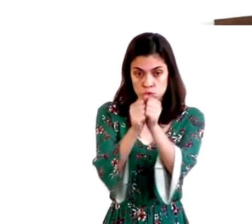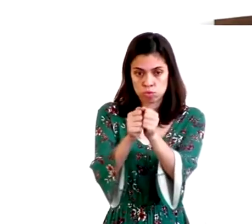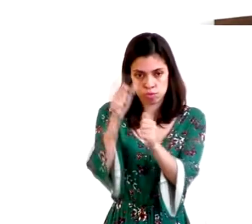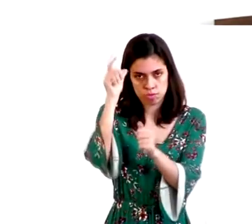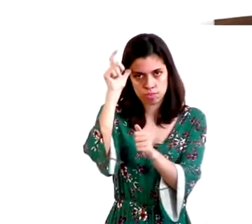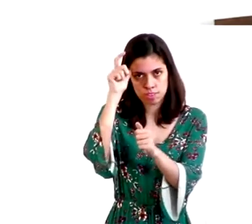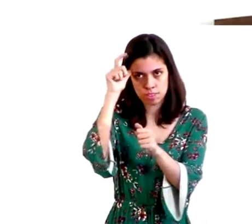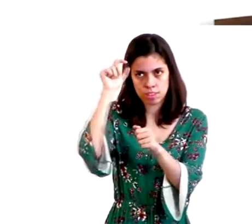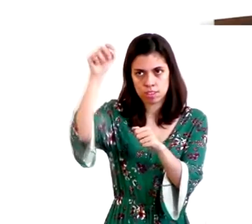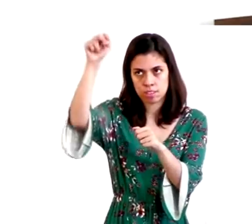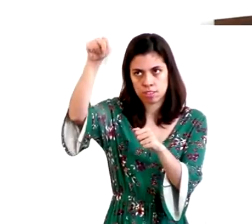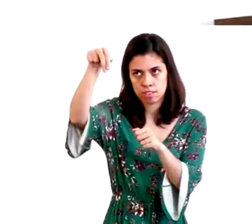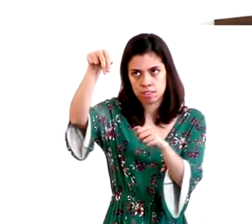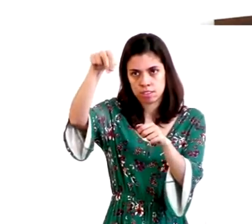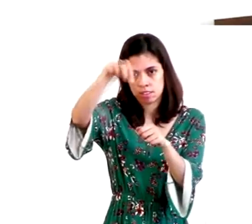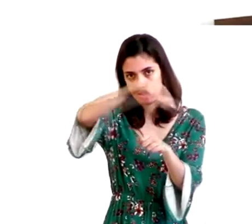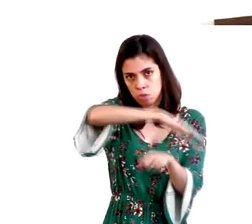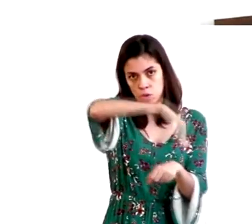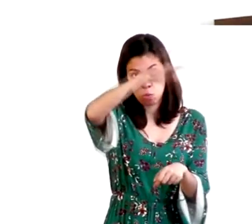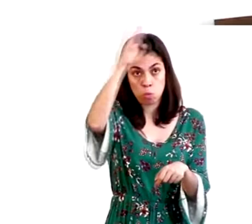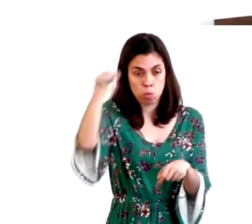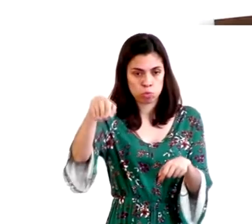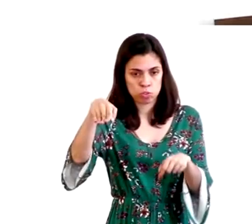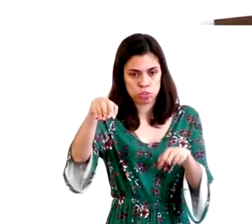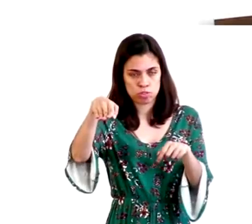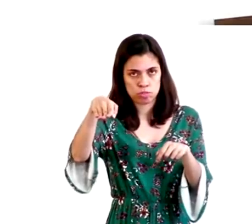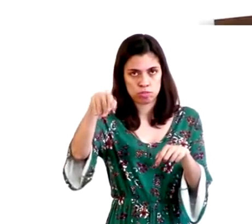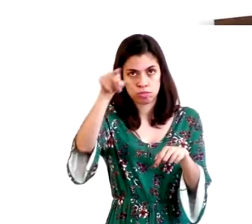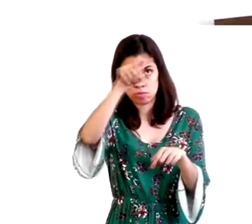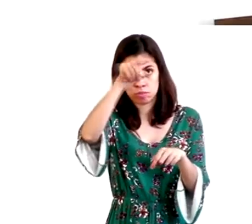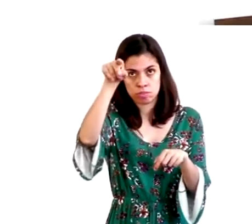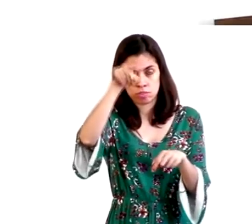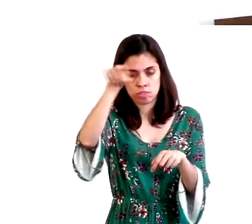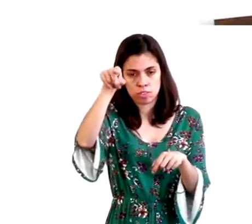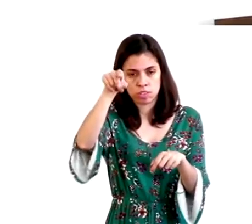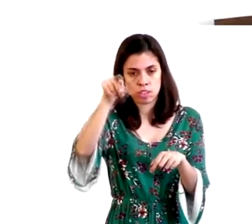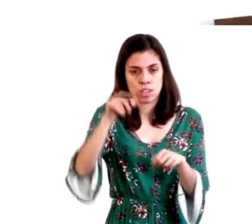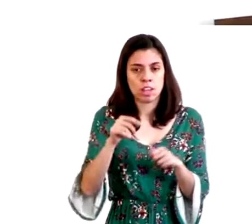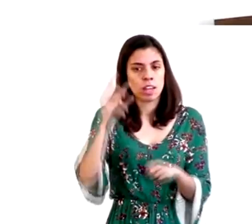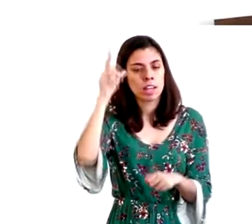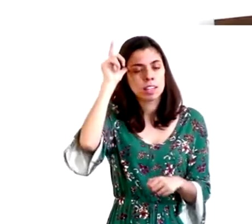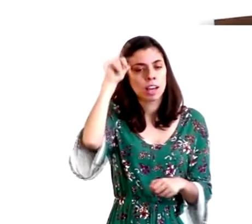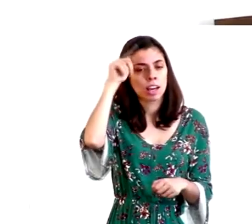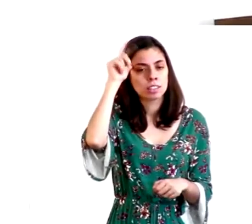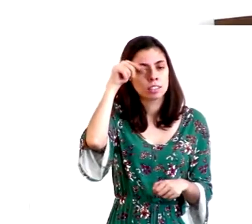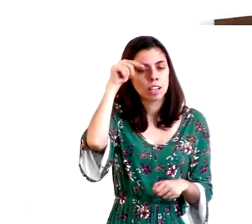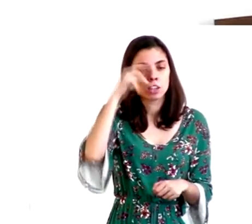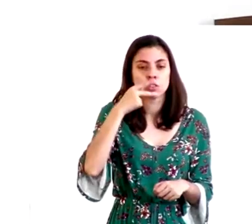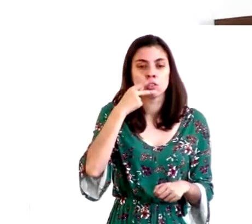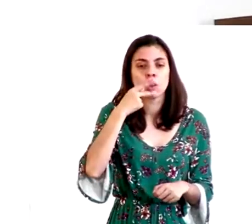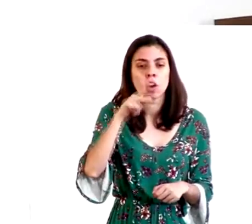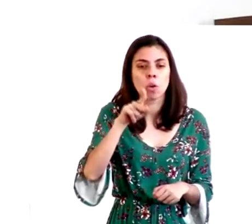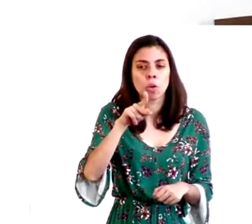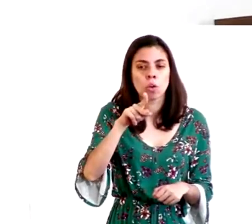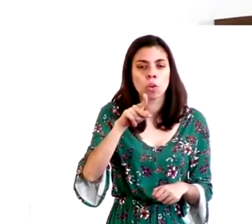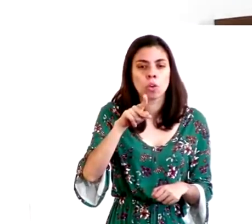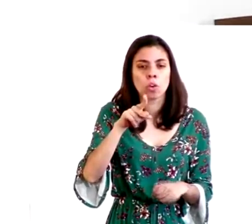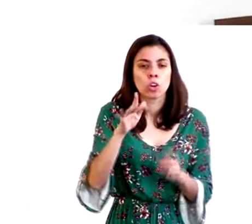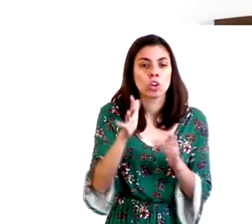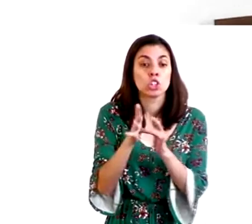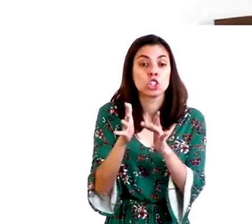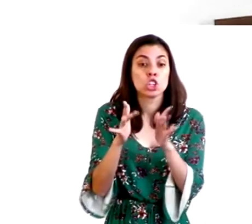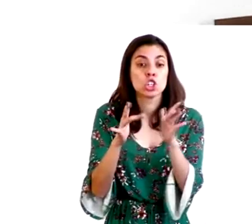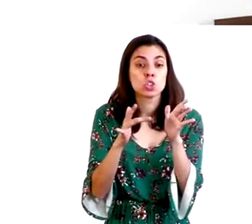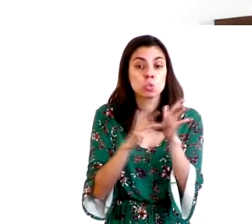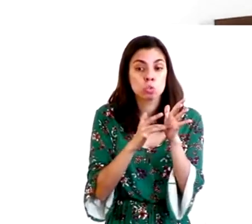Satanás. Nós podemos ver também a ideia do monte ao longo do Evangelho de Mateus, por exemplo, no Monte